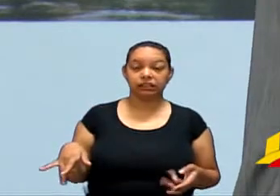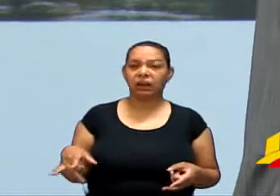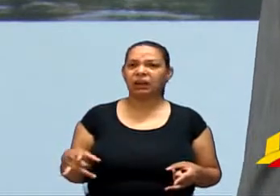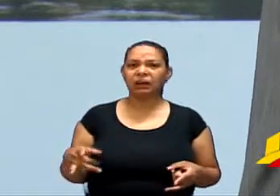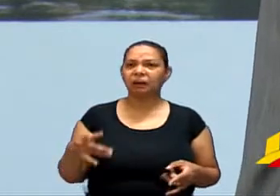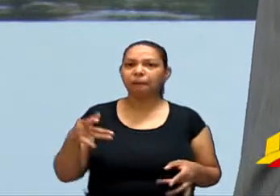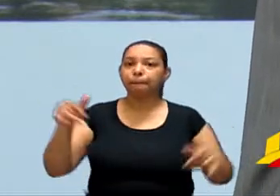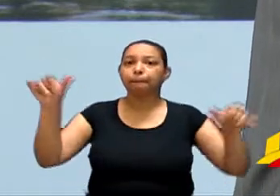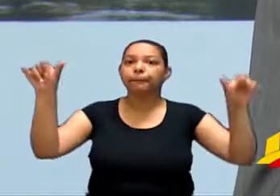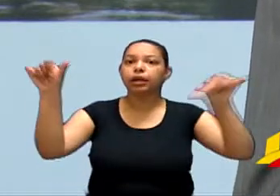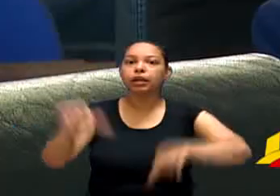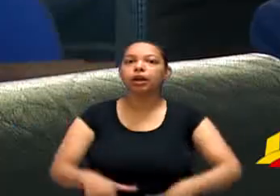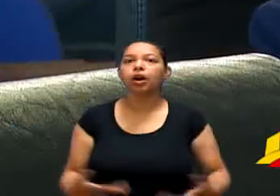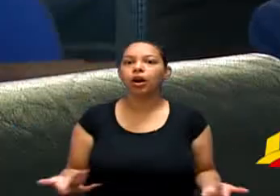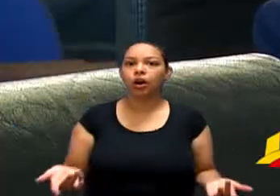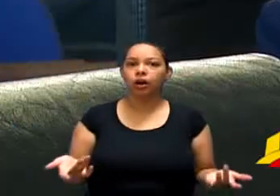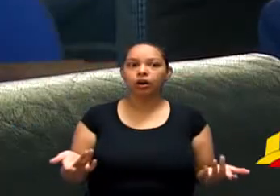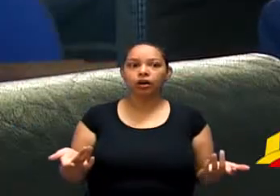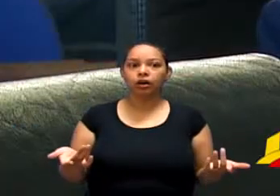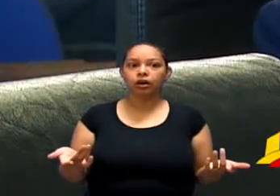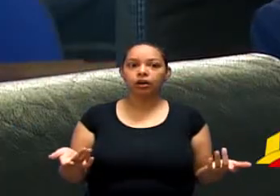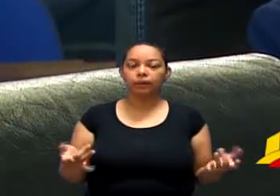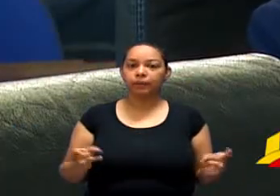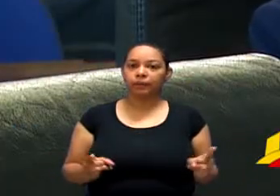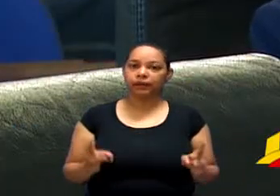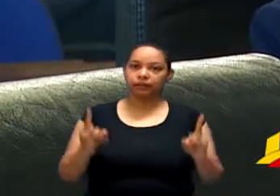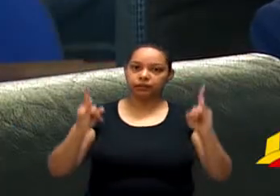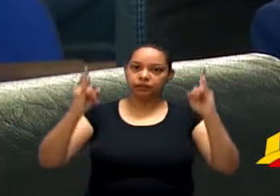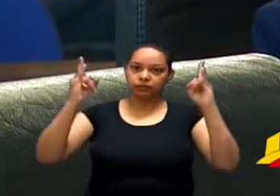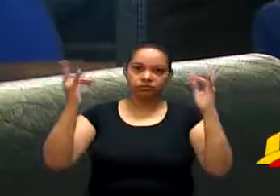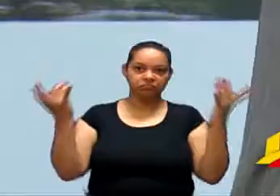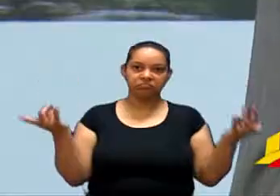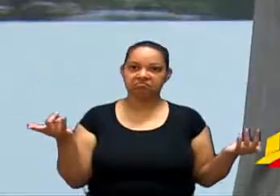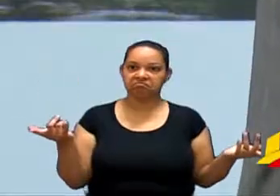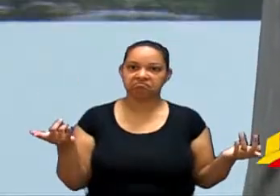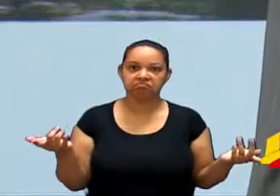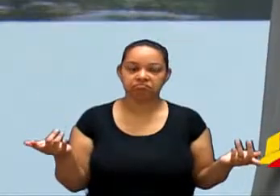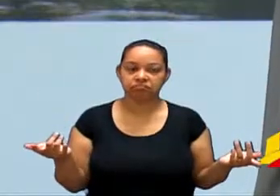eu já vi na minha vida nunca pensaria sensibilidade nada né